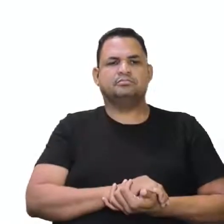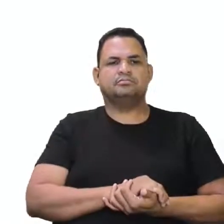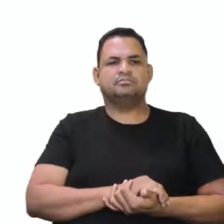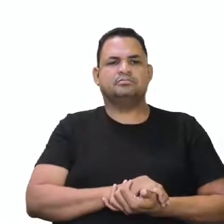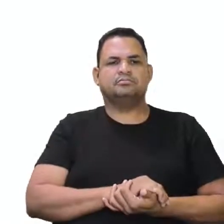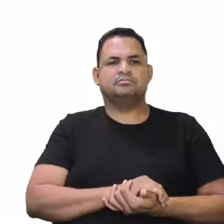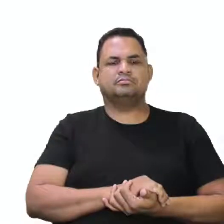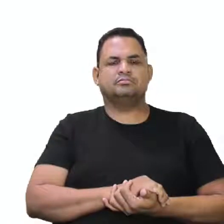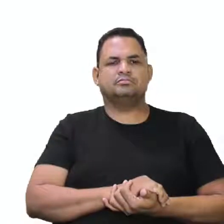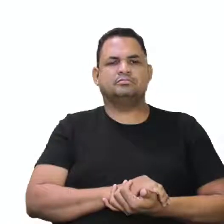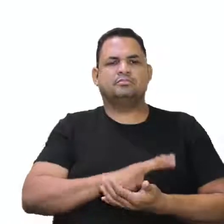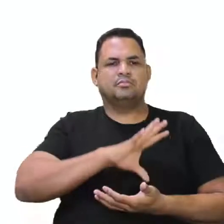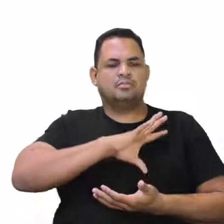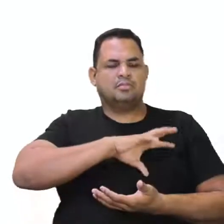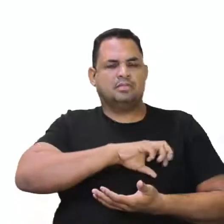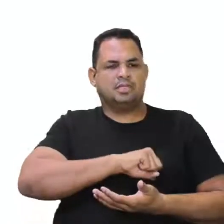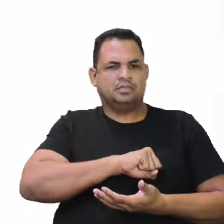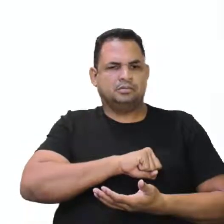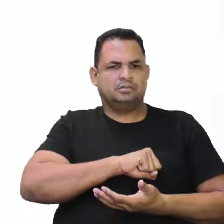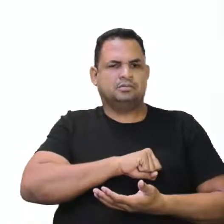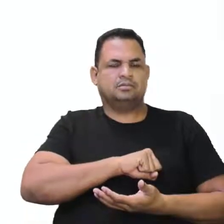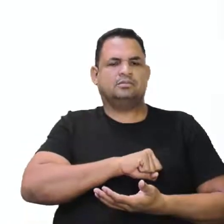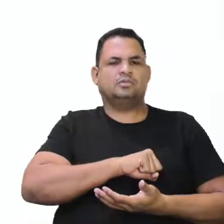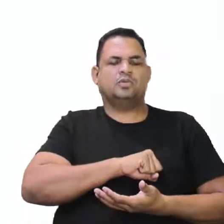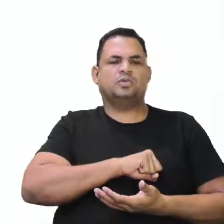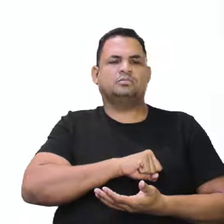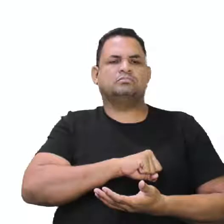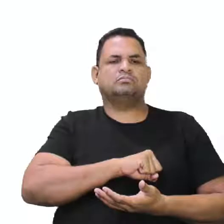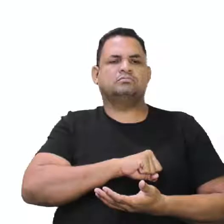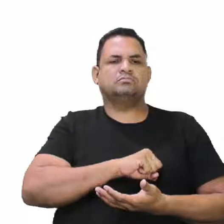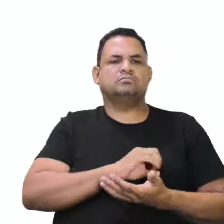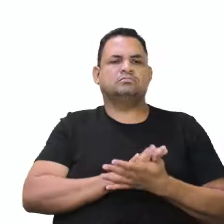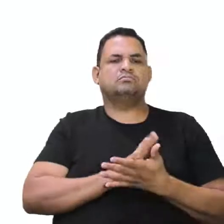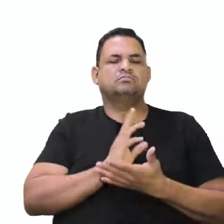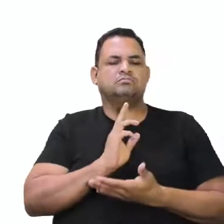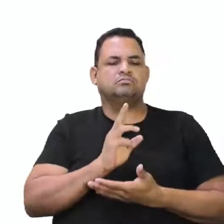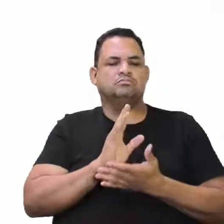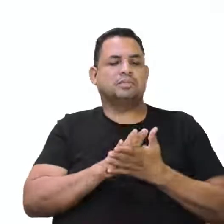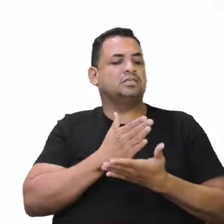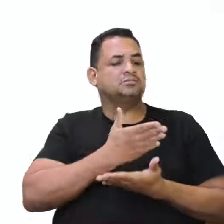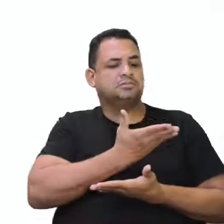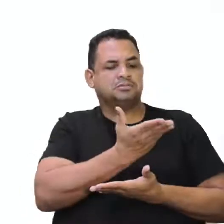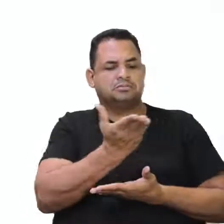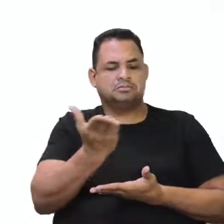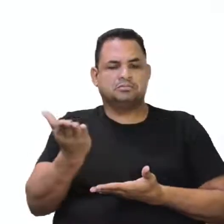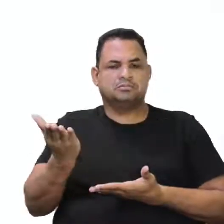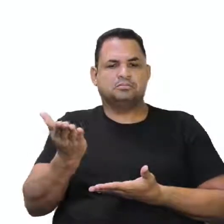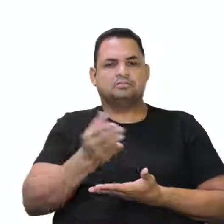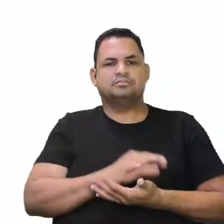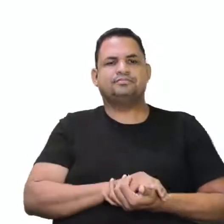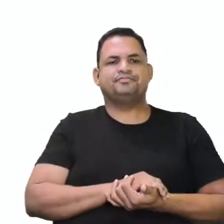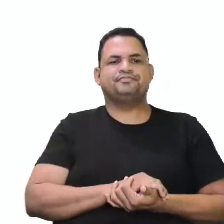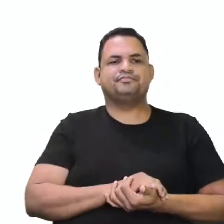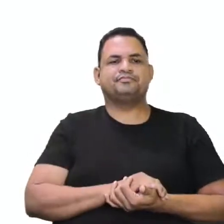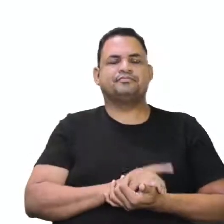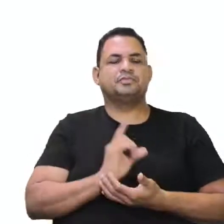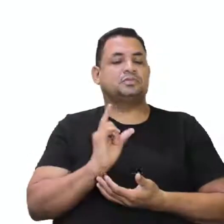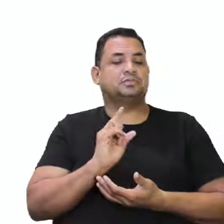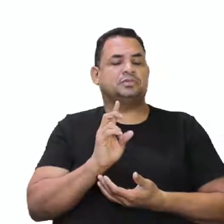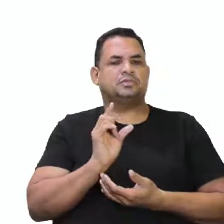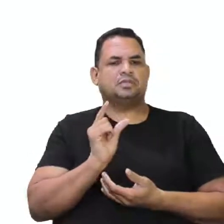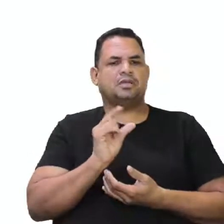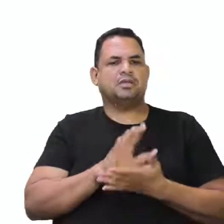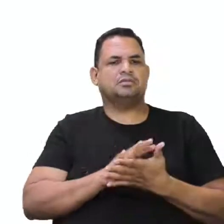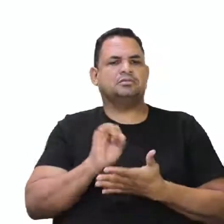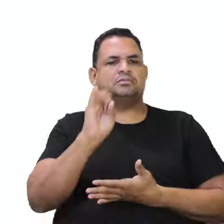amor. Love is in the air. O amor está no ar. E não é só essa palavra que me indica isso também,